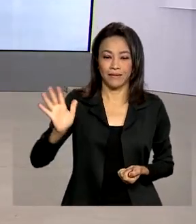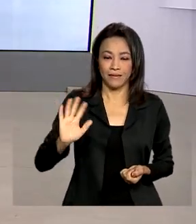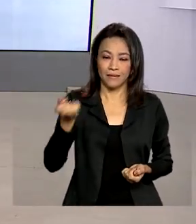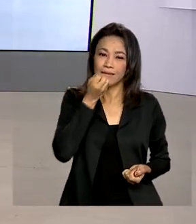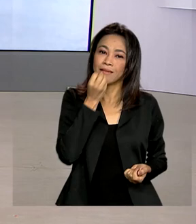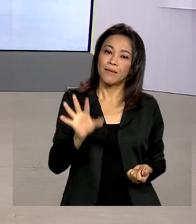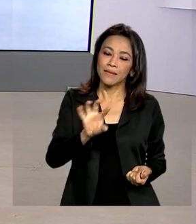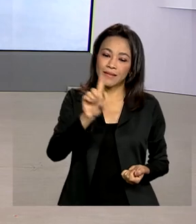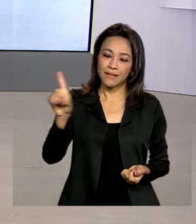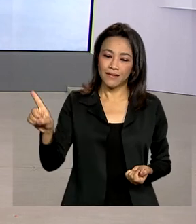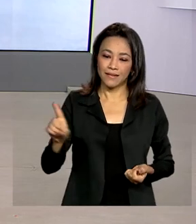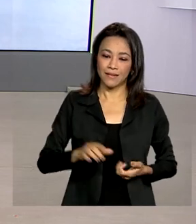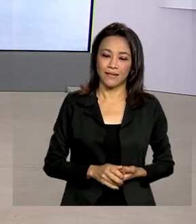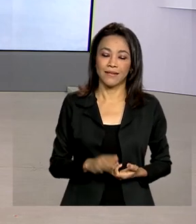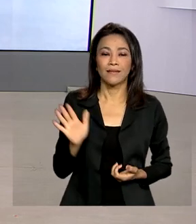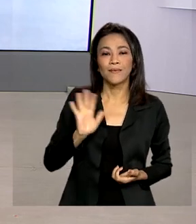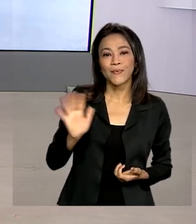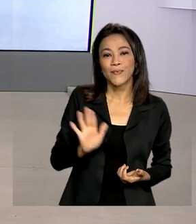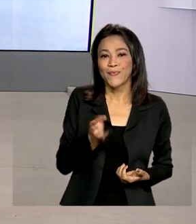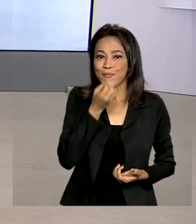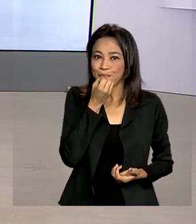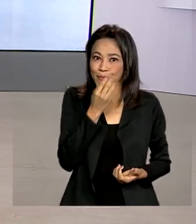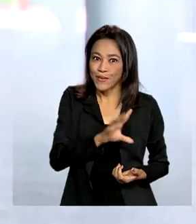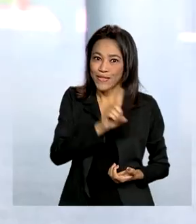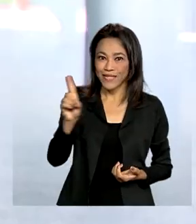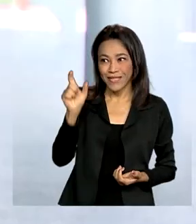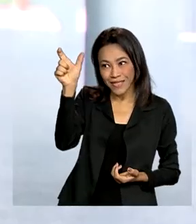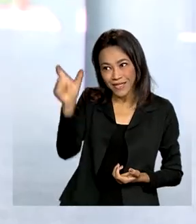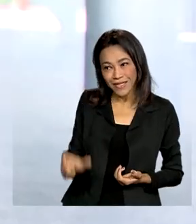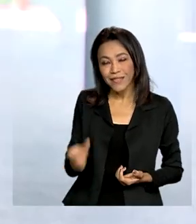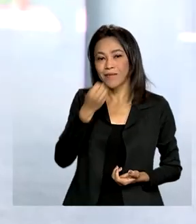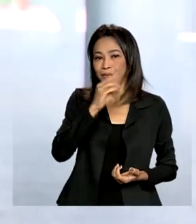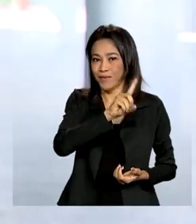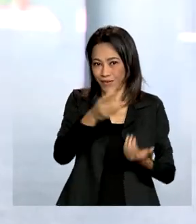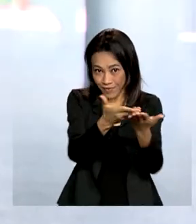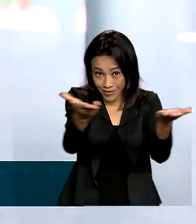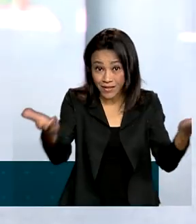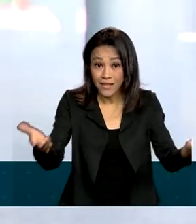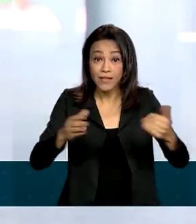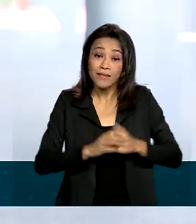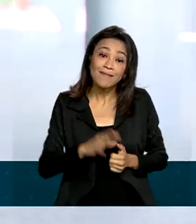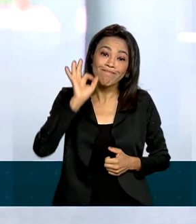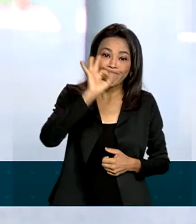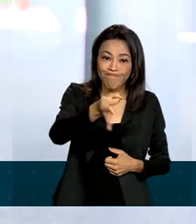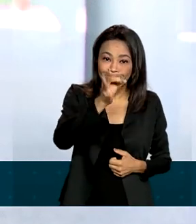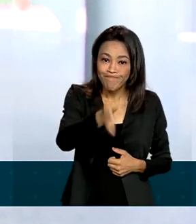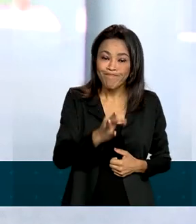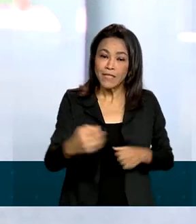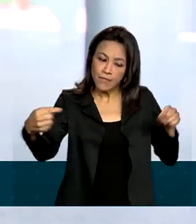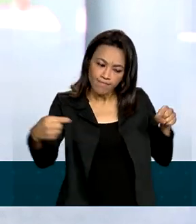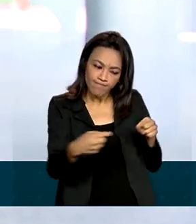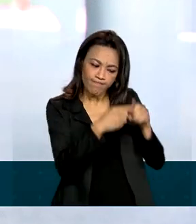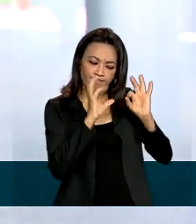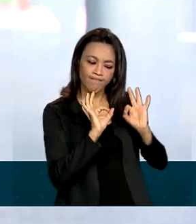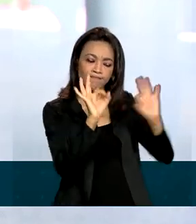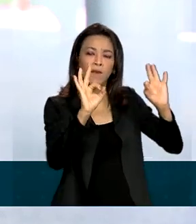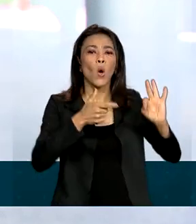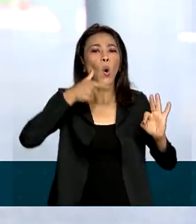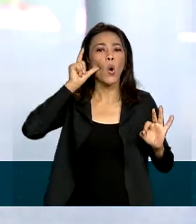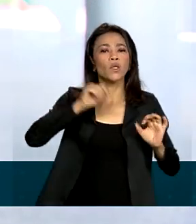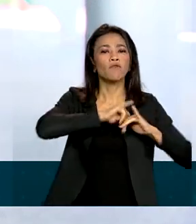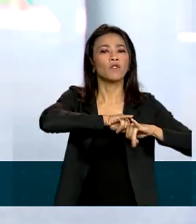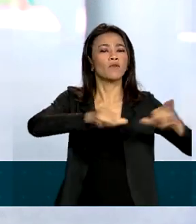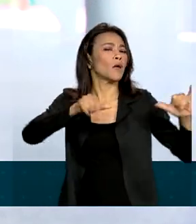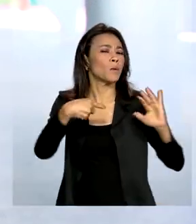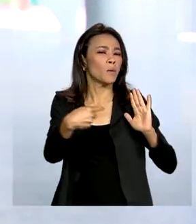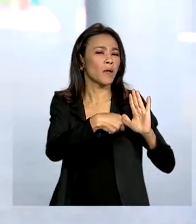dia olá Renata bom dia para você e bom dia a todos é isso mesmo né de acordo com uma Medida Provisória publicada ontem né